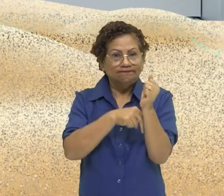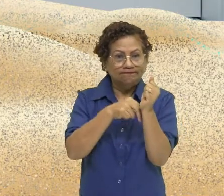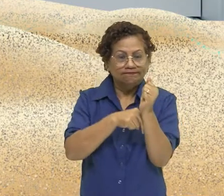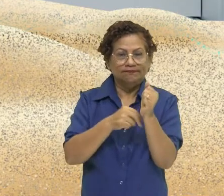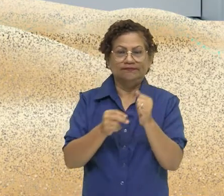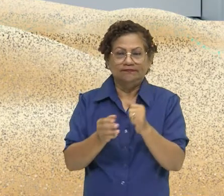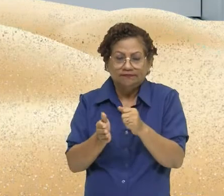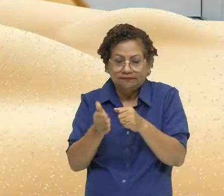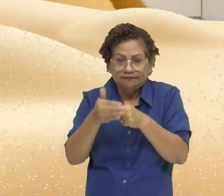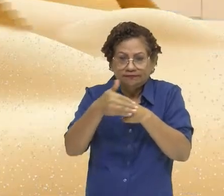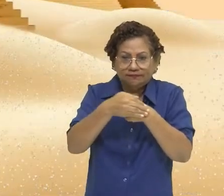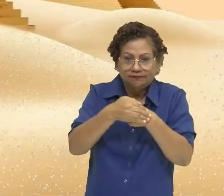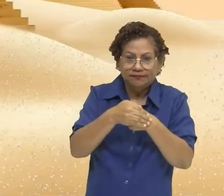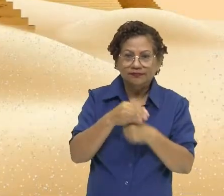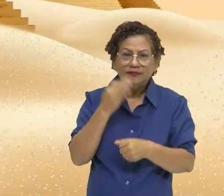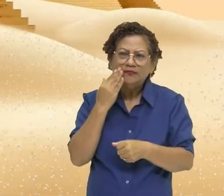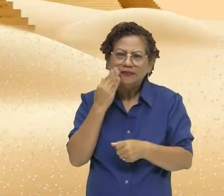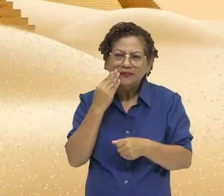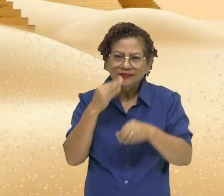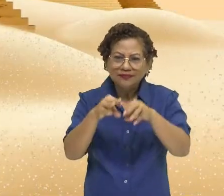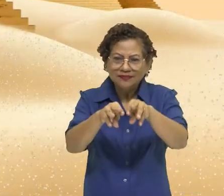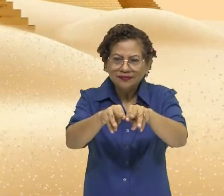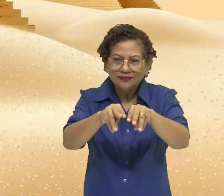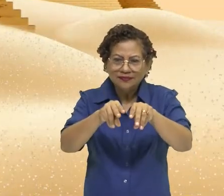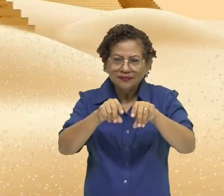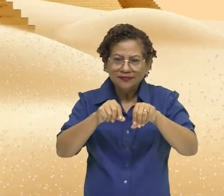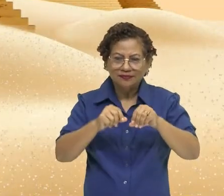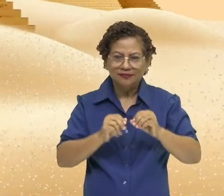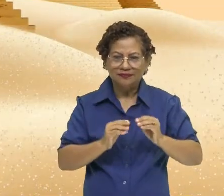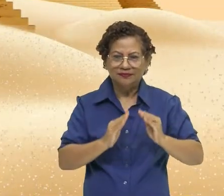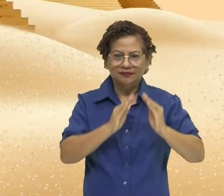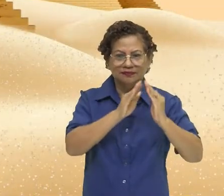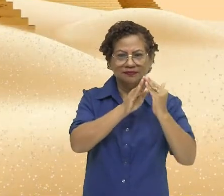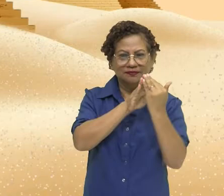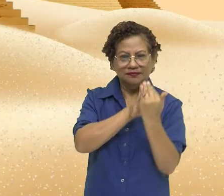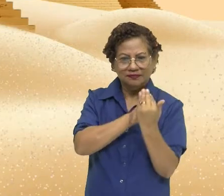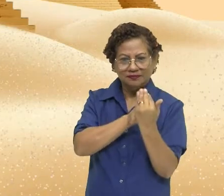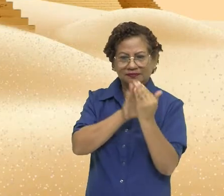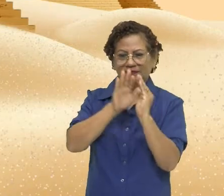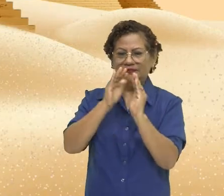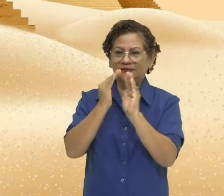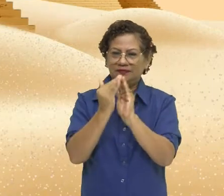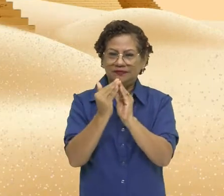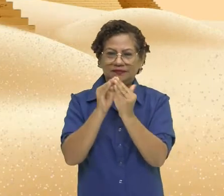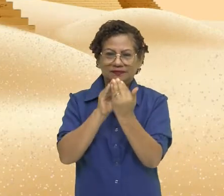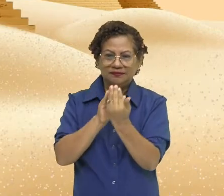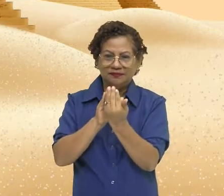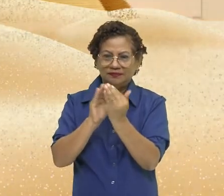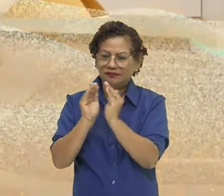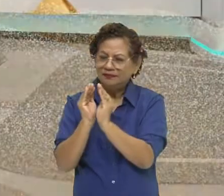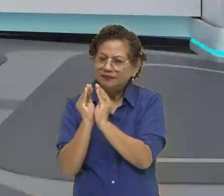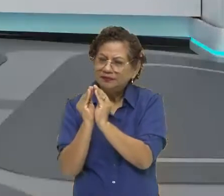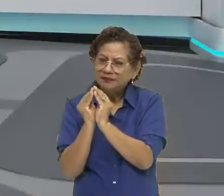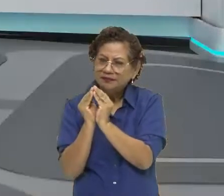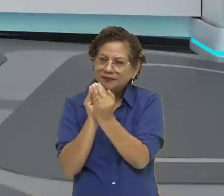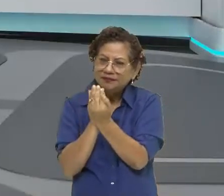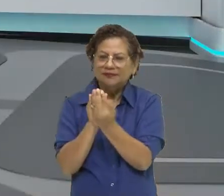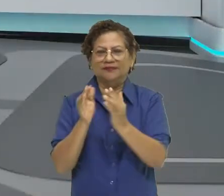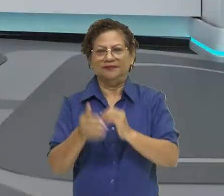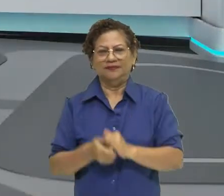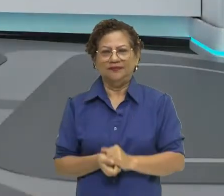porque vai aparecer aqui para gente. Quéops, Quéfren e Miquerinos, sejam bem-vindas, nossas pirâmides. Então, olha só.